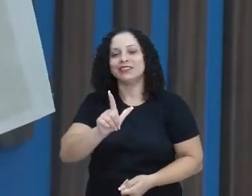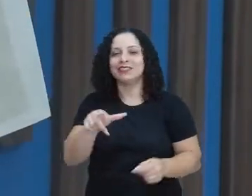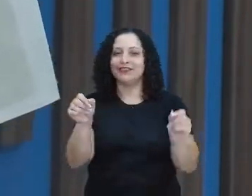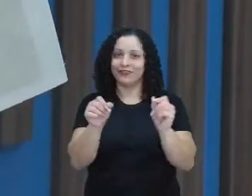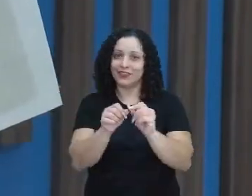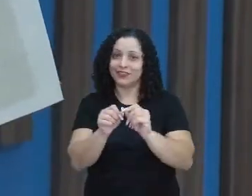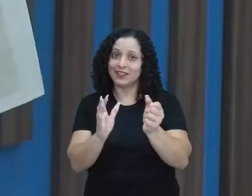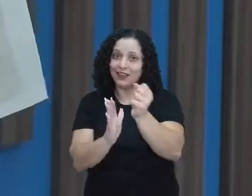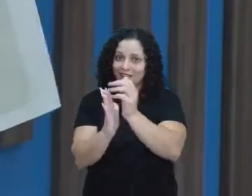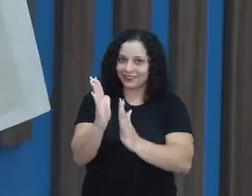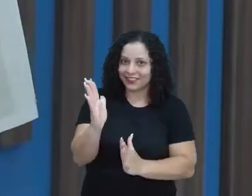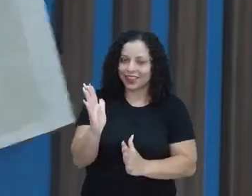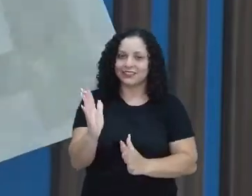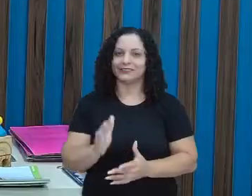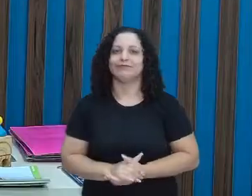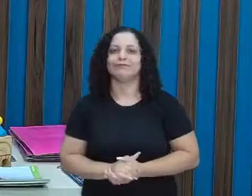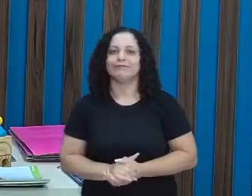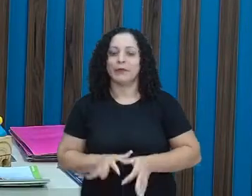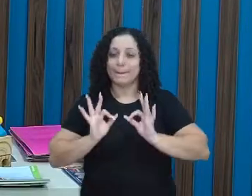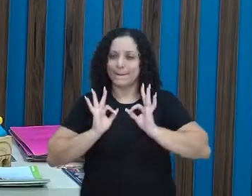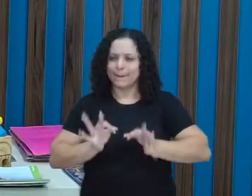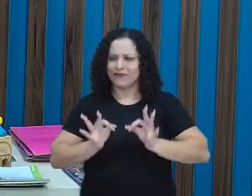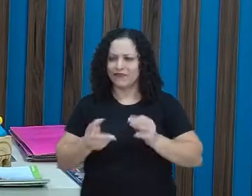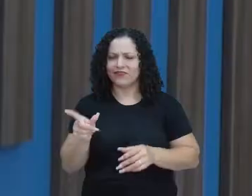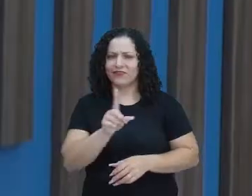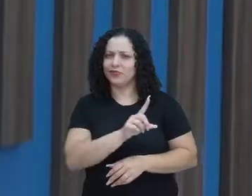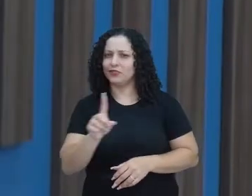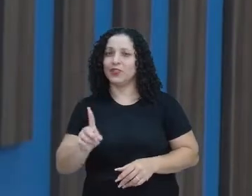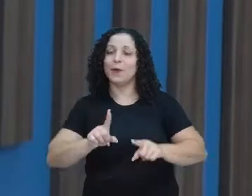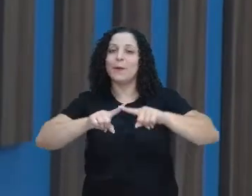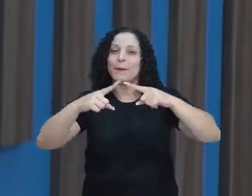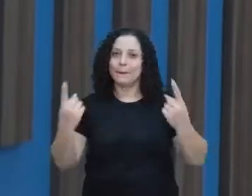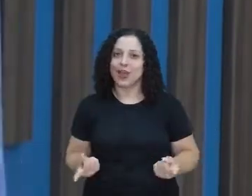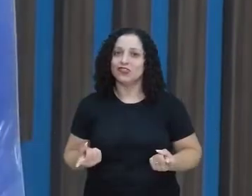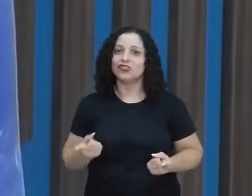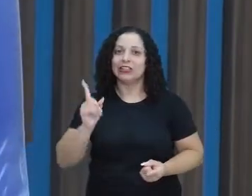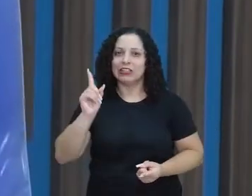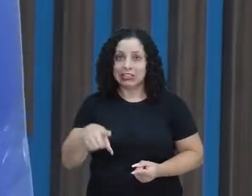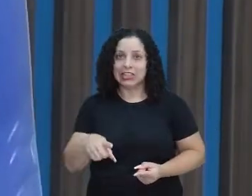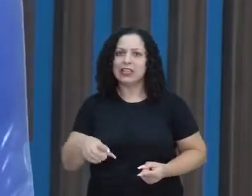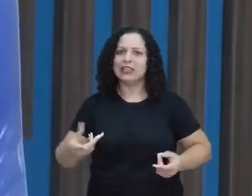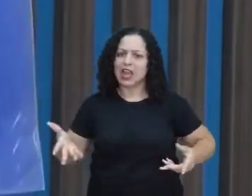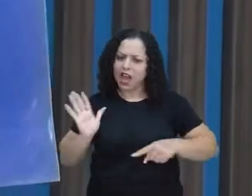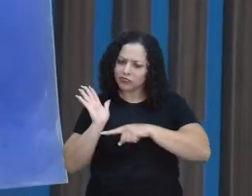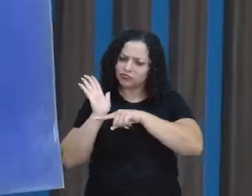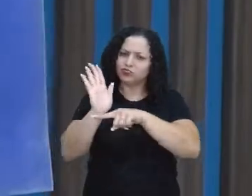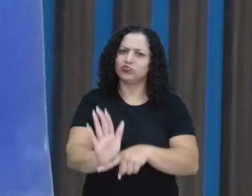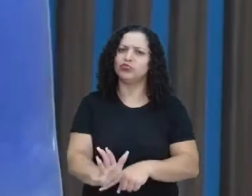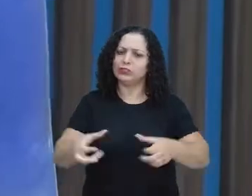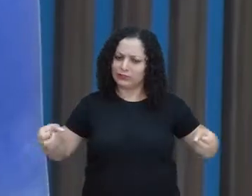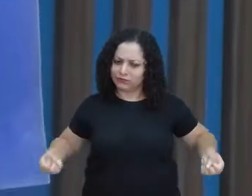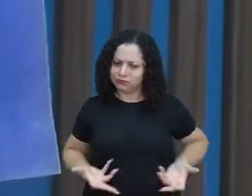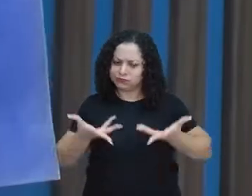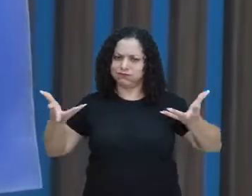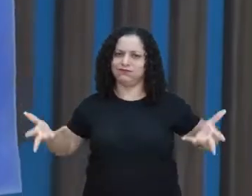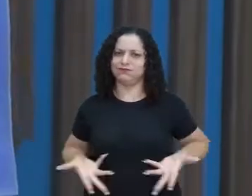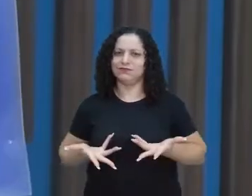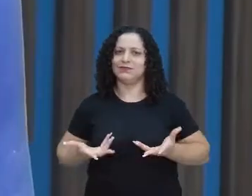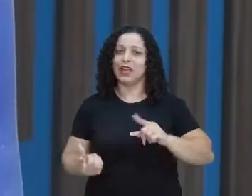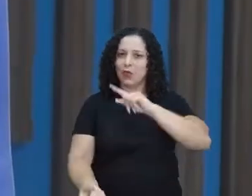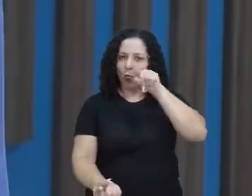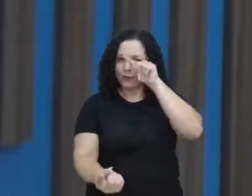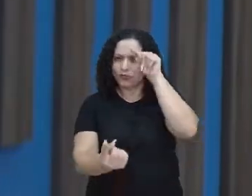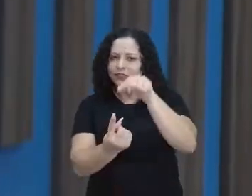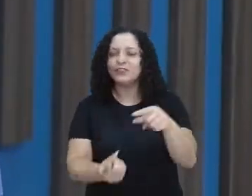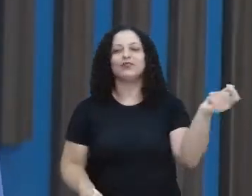realizar. A ideia não é que seja um material perfeito, a ideia é que seja um material funcional e que ele atenda o nosso objetivo